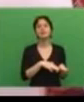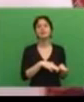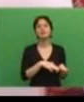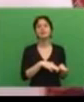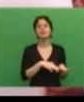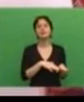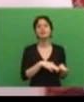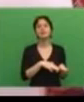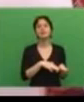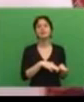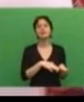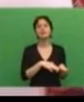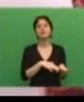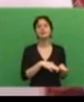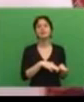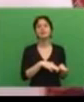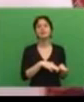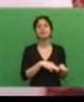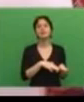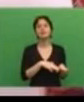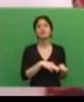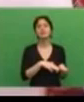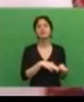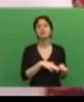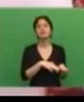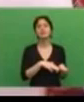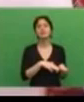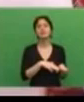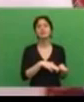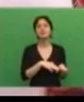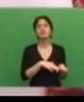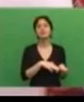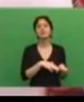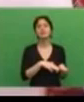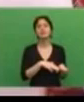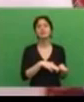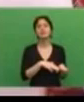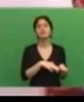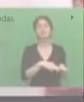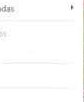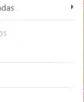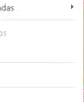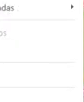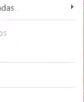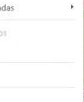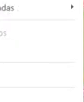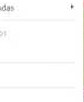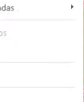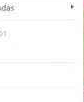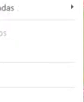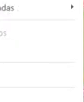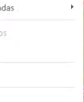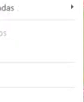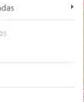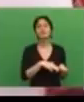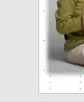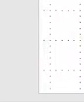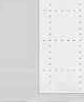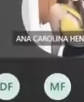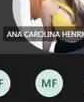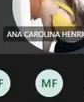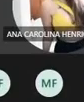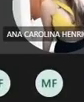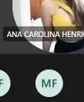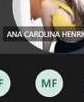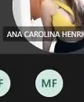de Rett. E aqui, né, justamente por essa falta de coordenação, por essa negação